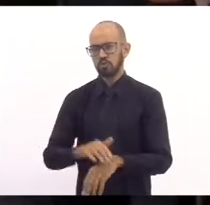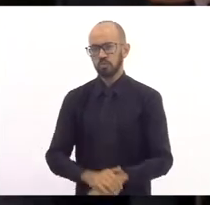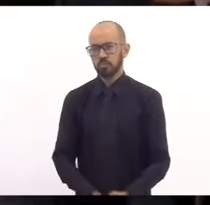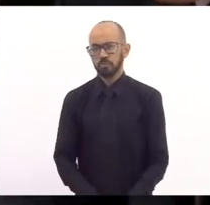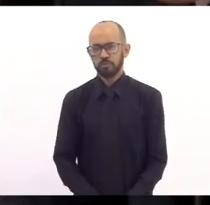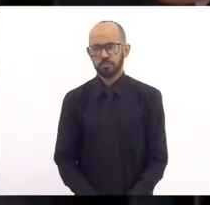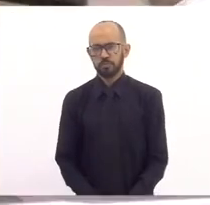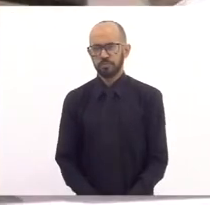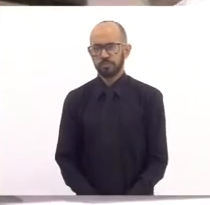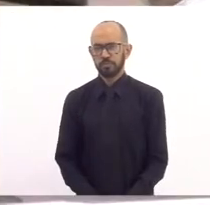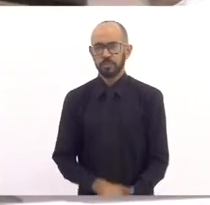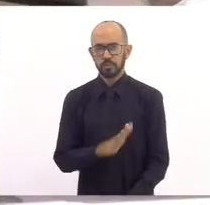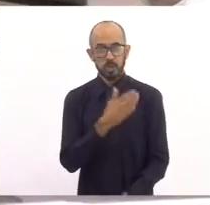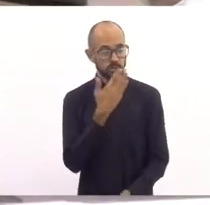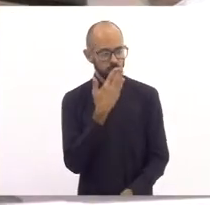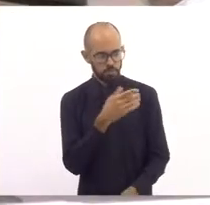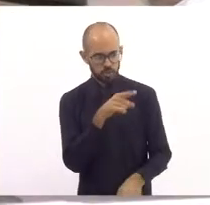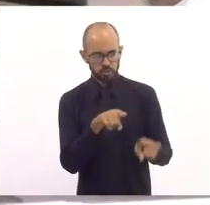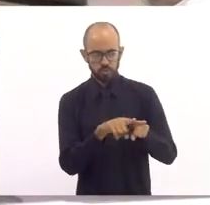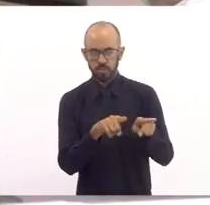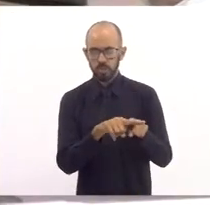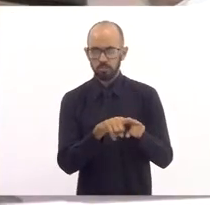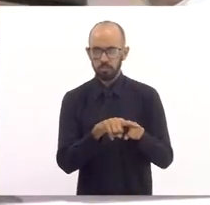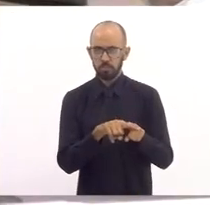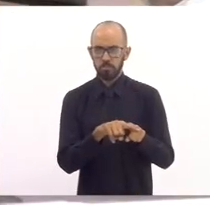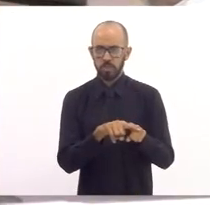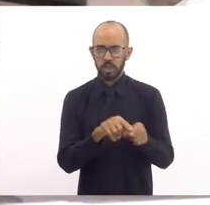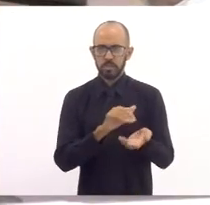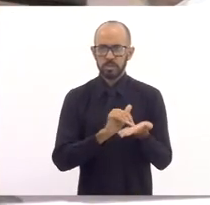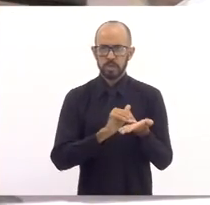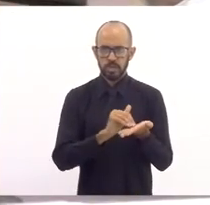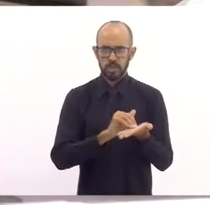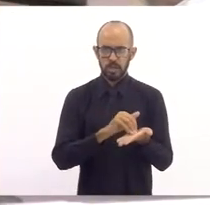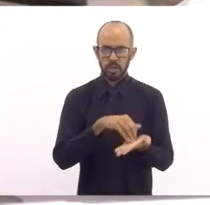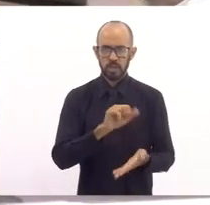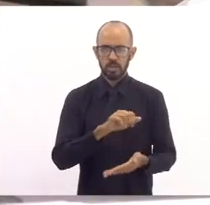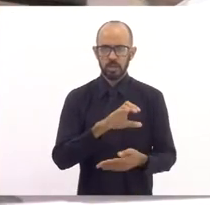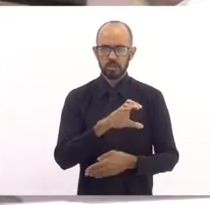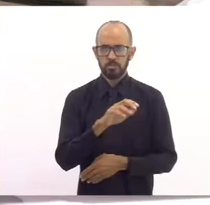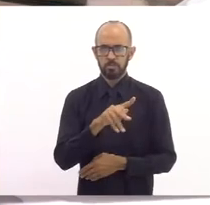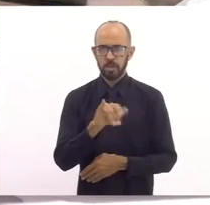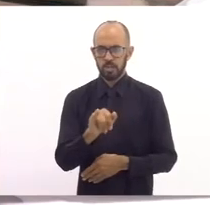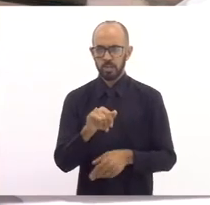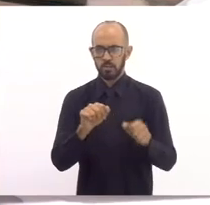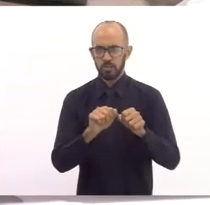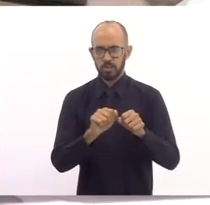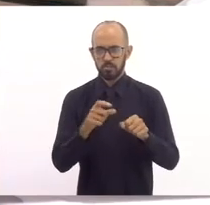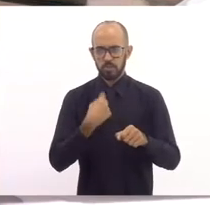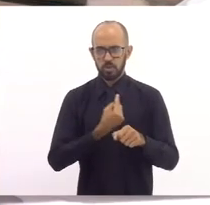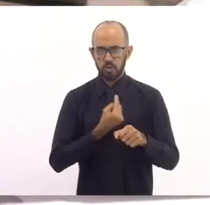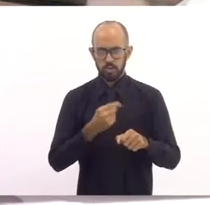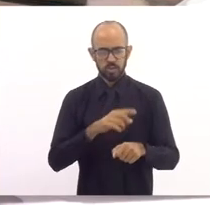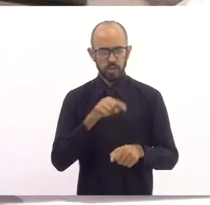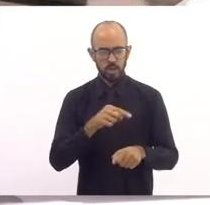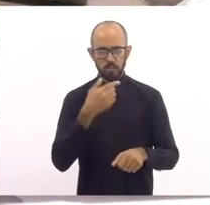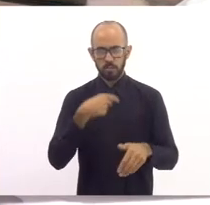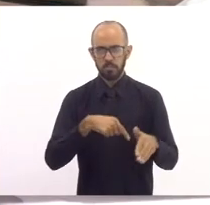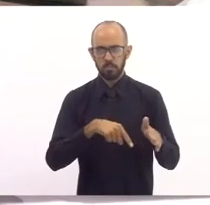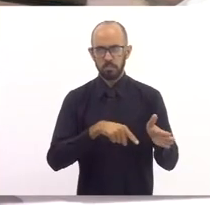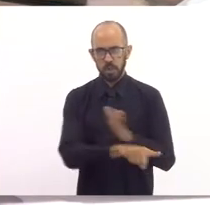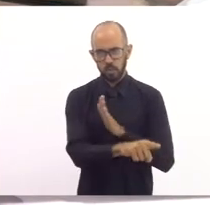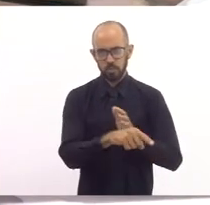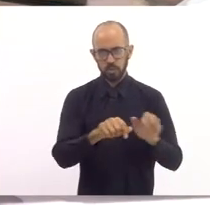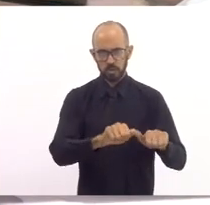havia solicitado a secretária da CPI que fizesse essa solicitação, não é verdade? Foi uma indagação da audiência